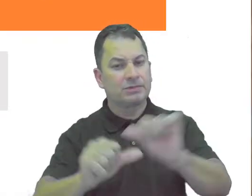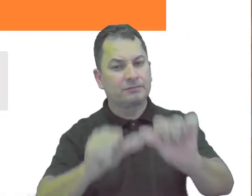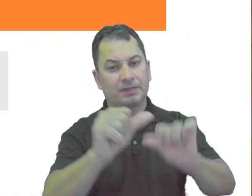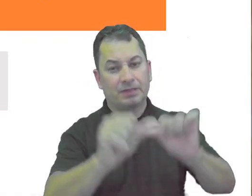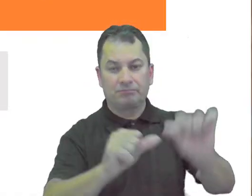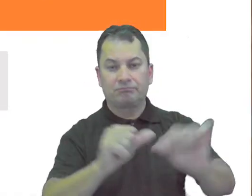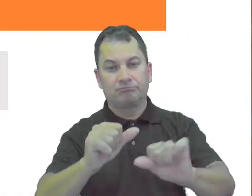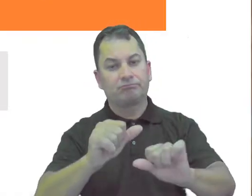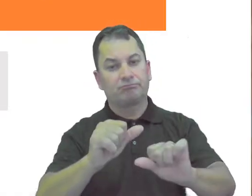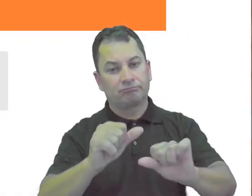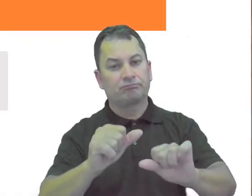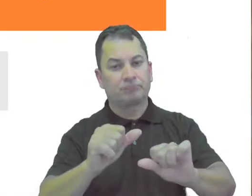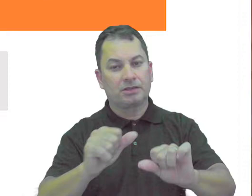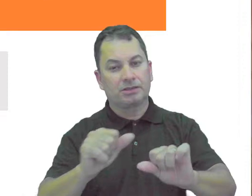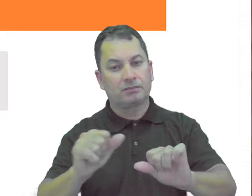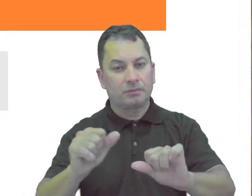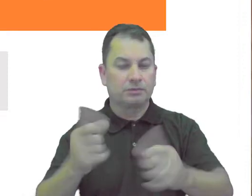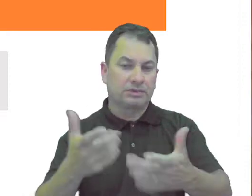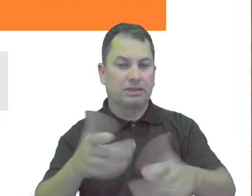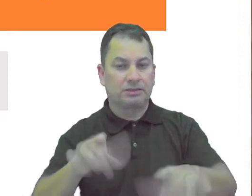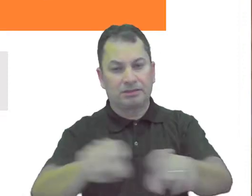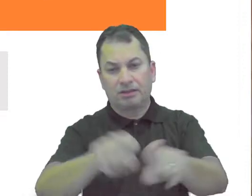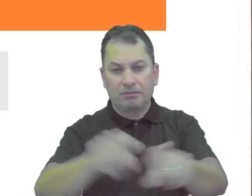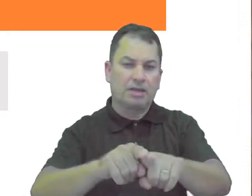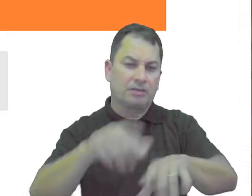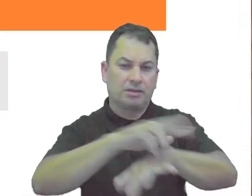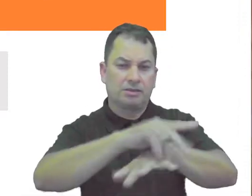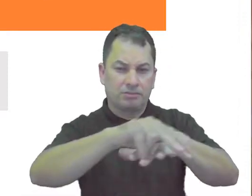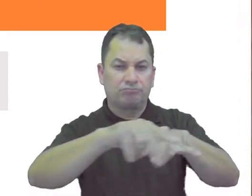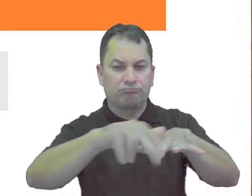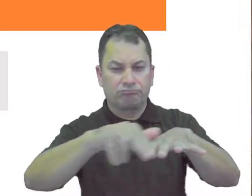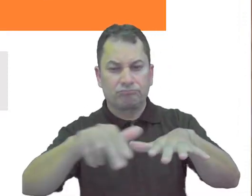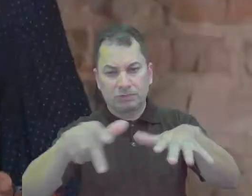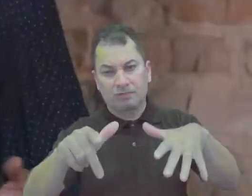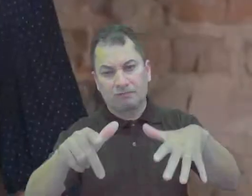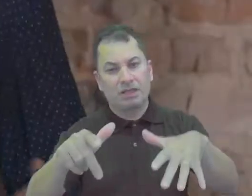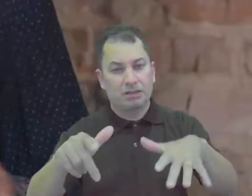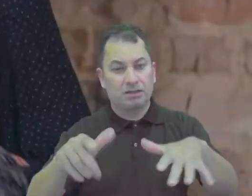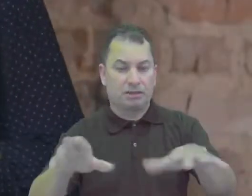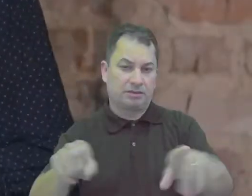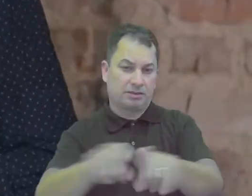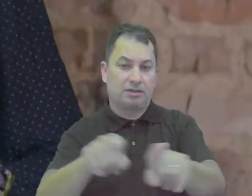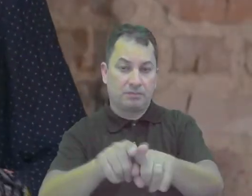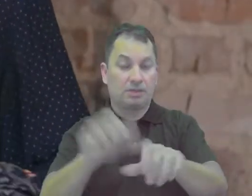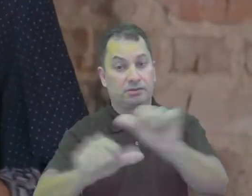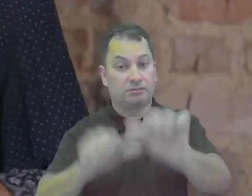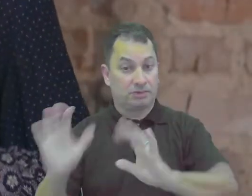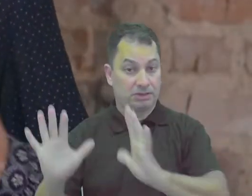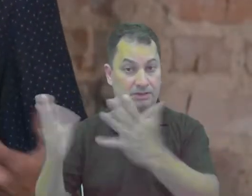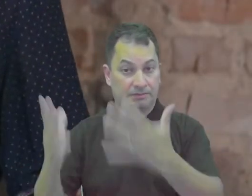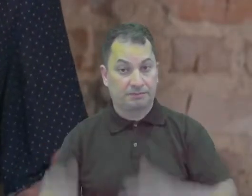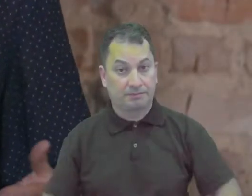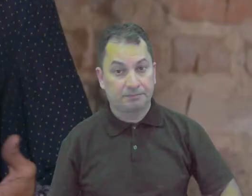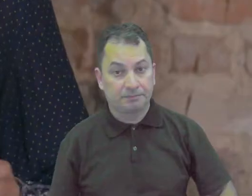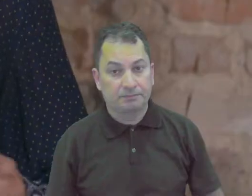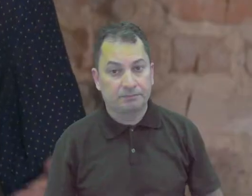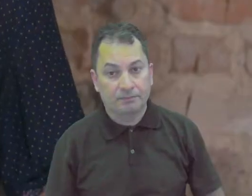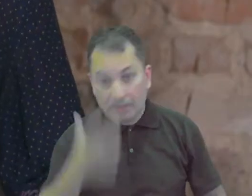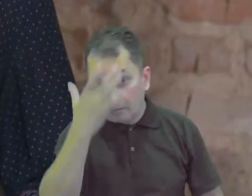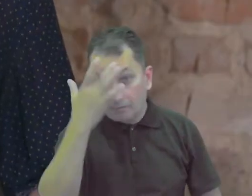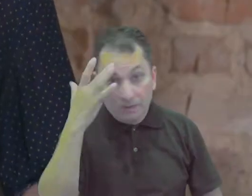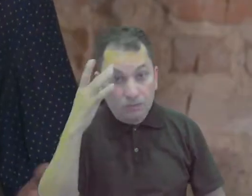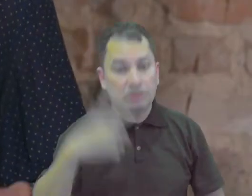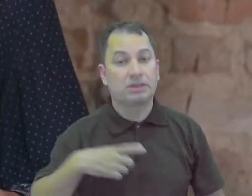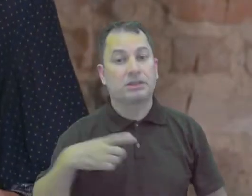ocorrência de eventos, né, de saúde devido a mudanças climáticas, né? Pessoas que têm, por exemplo,